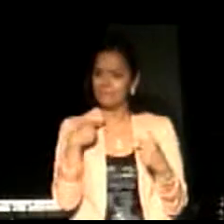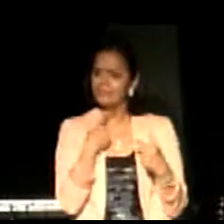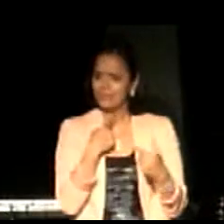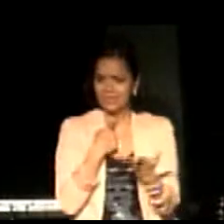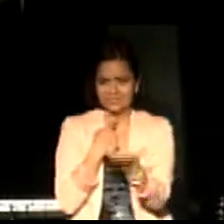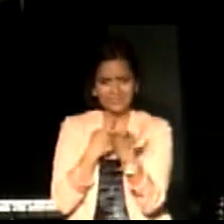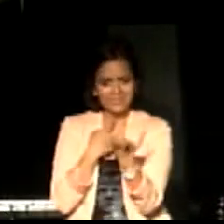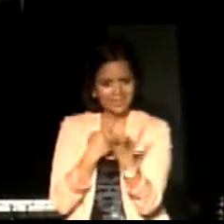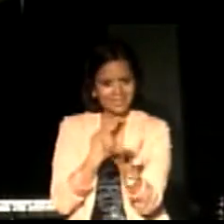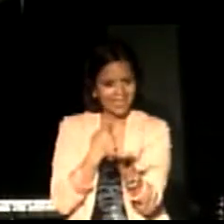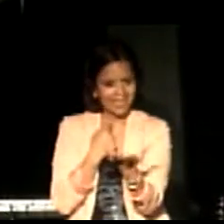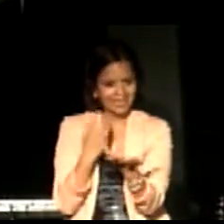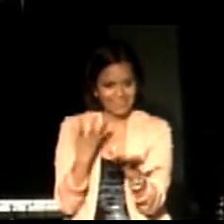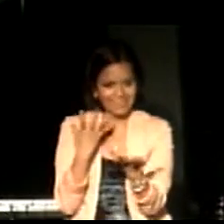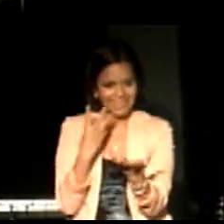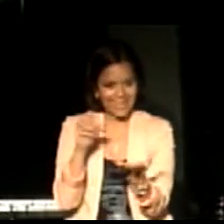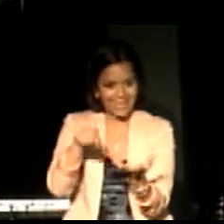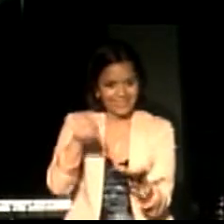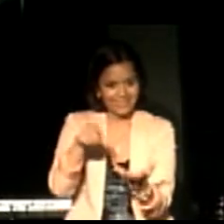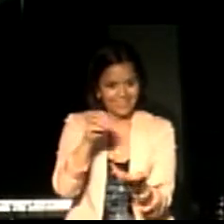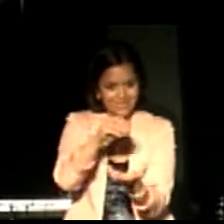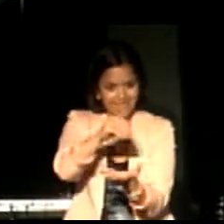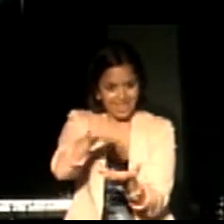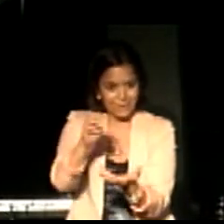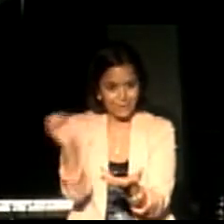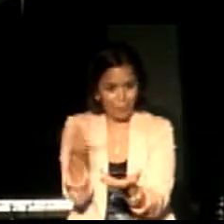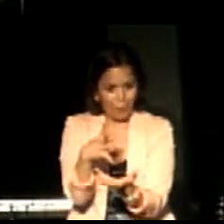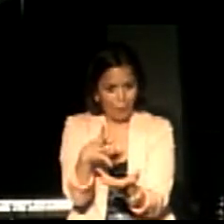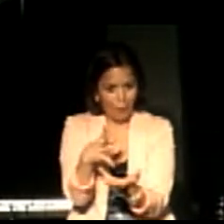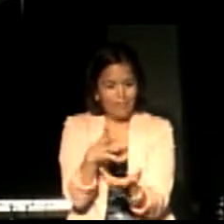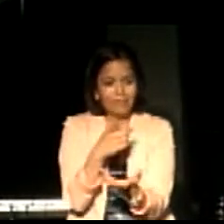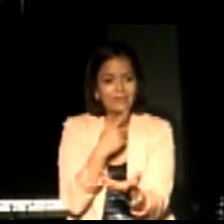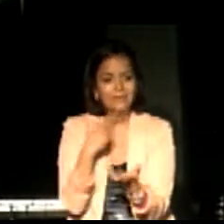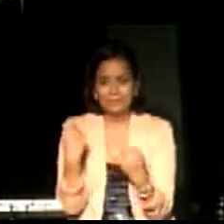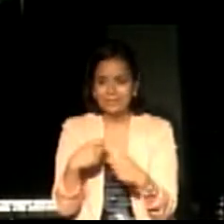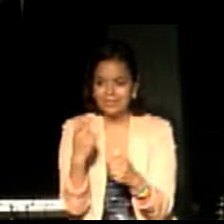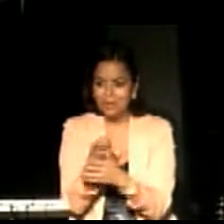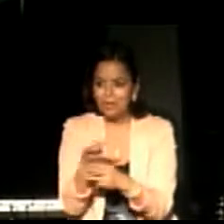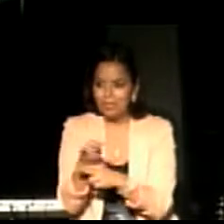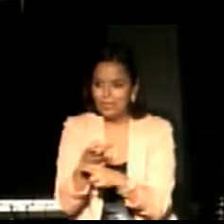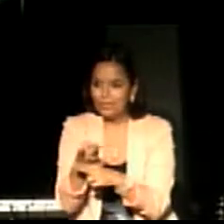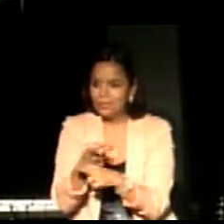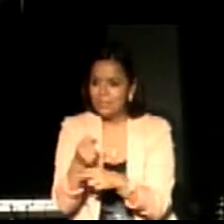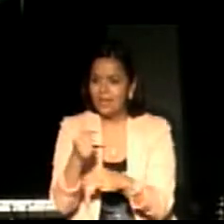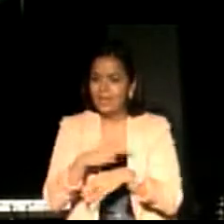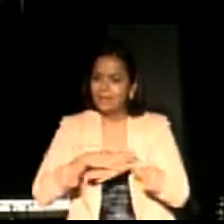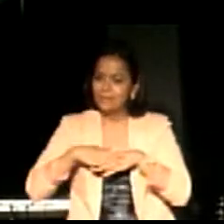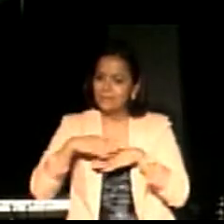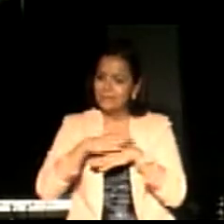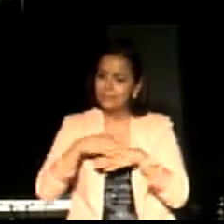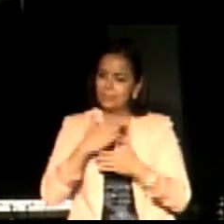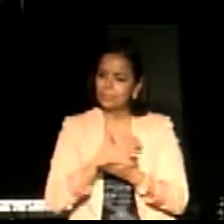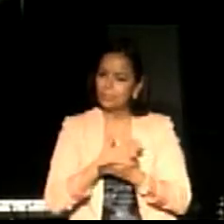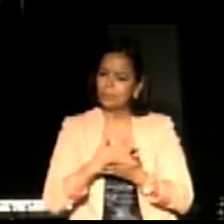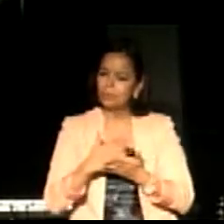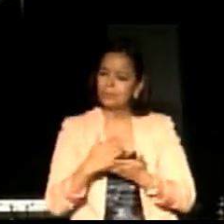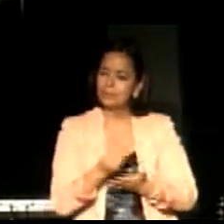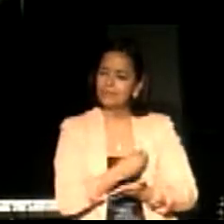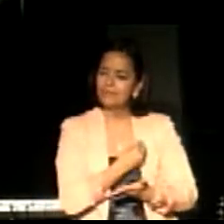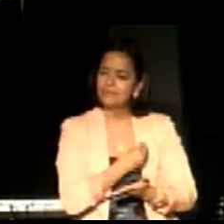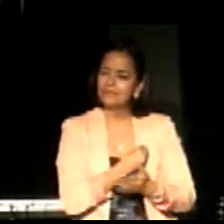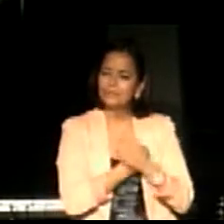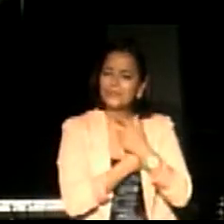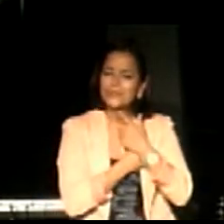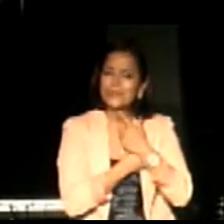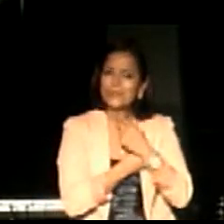nova terra? Você quer desfrutar? Busque a mansidão e já comece a viver um pouco